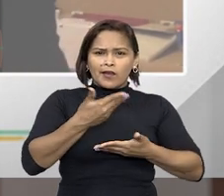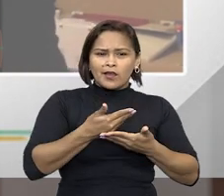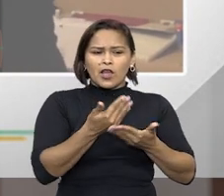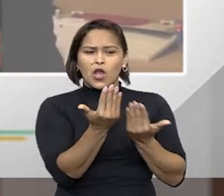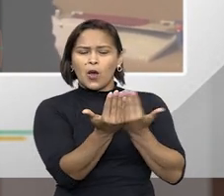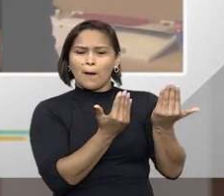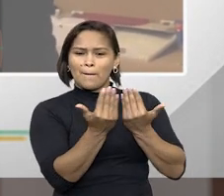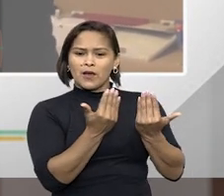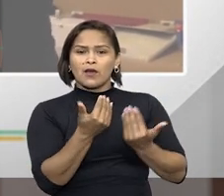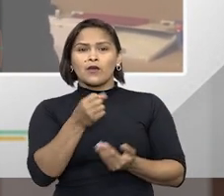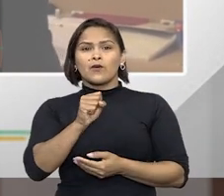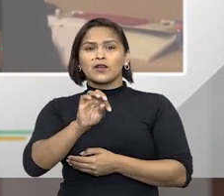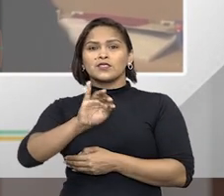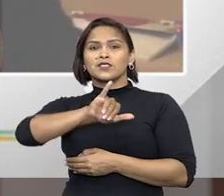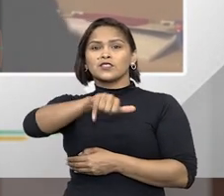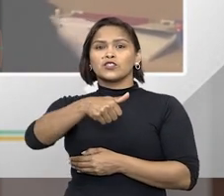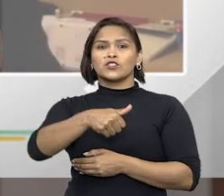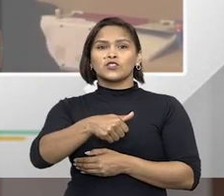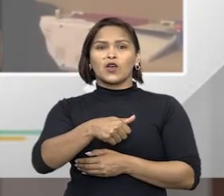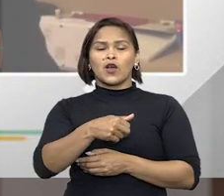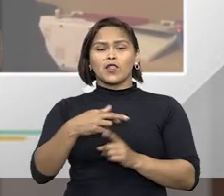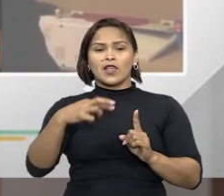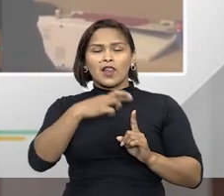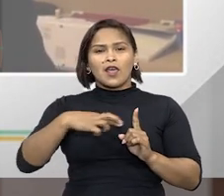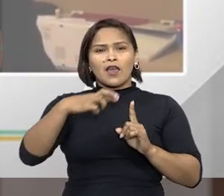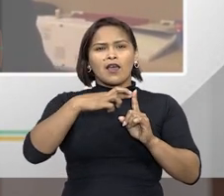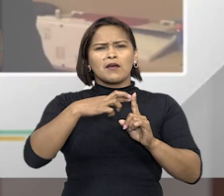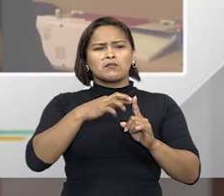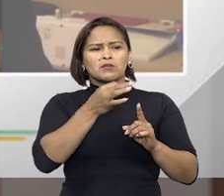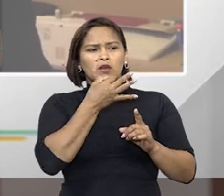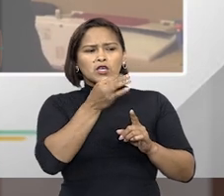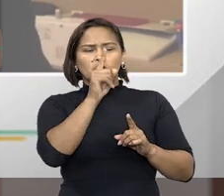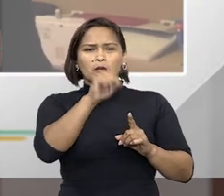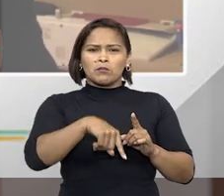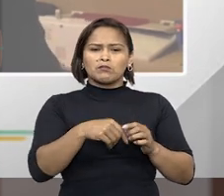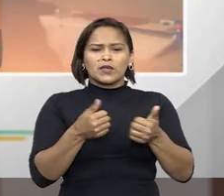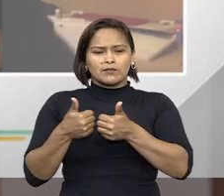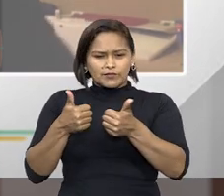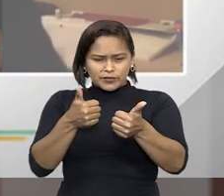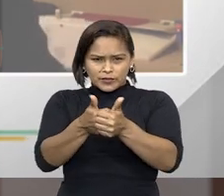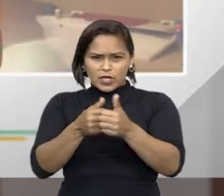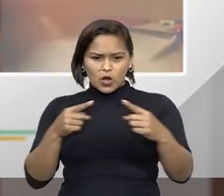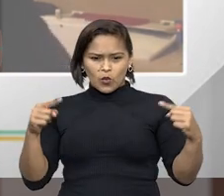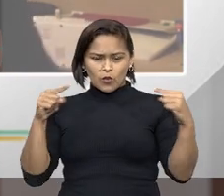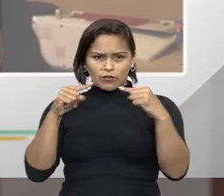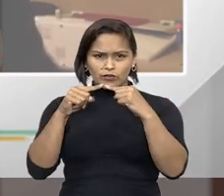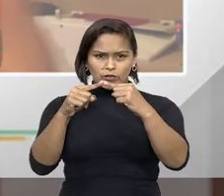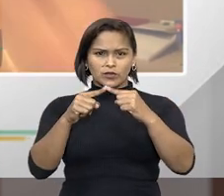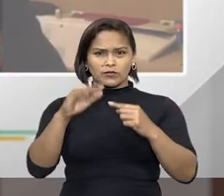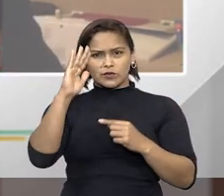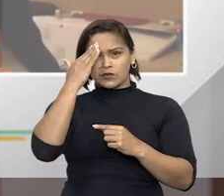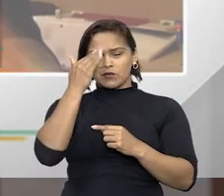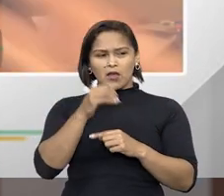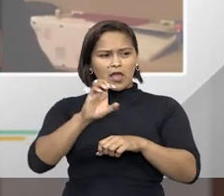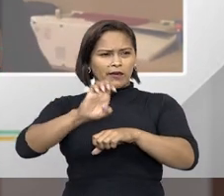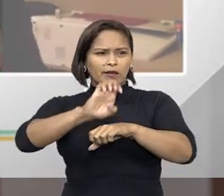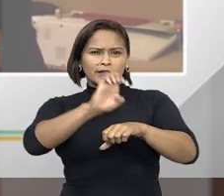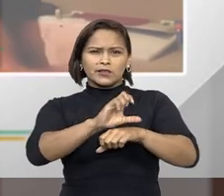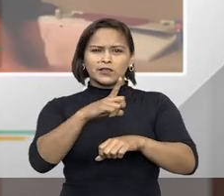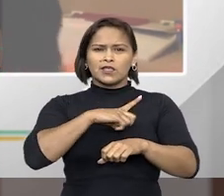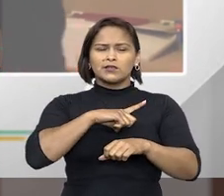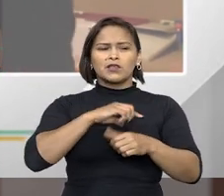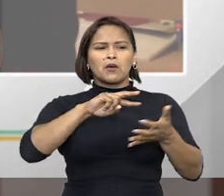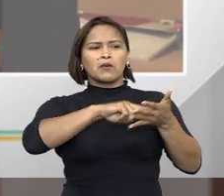STJ atua como árbitro para unificar esse entendimento. Não pode haver cada estado interpretando a